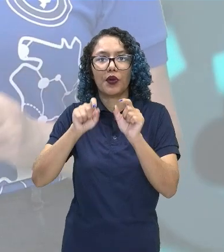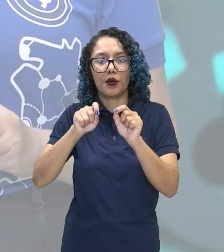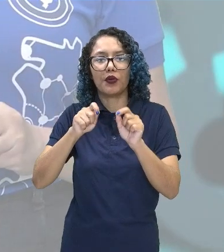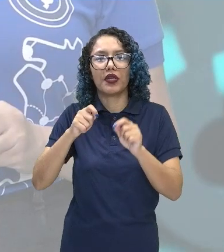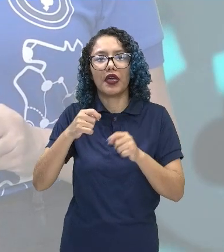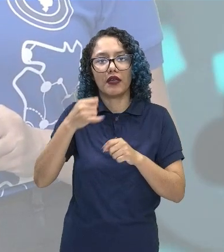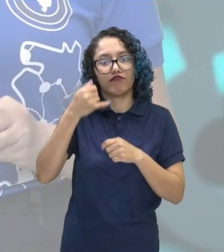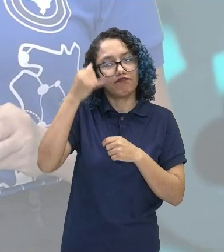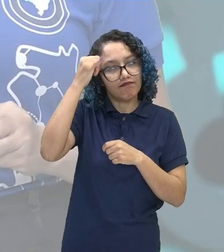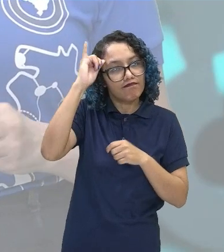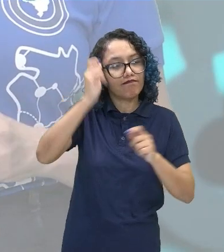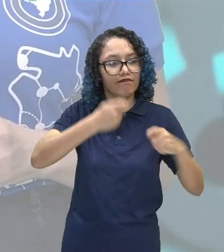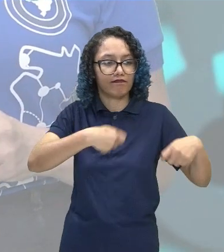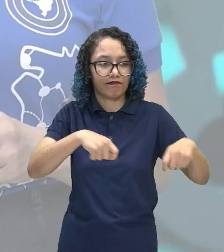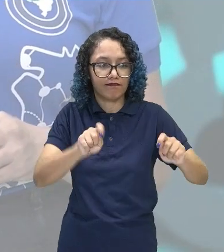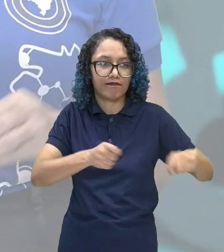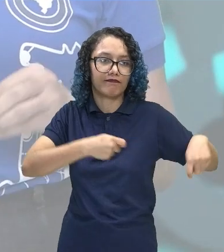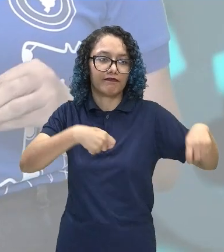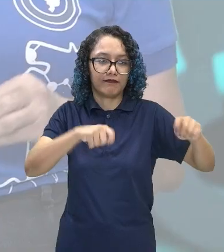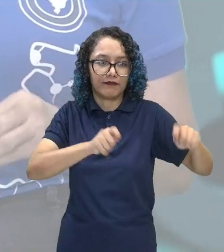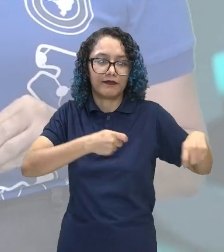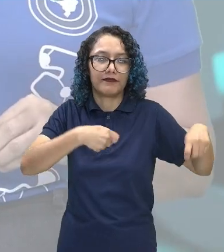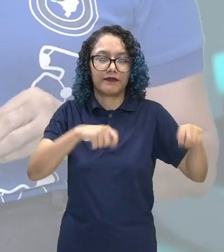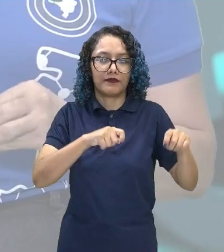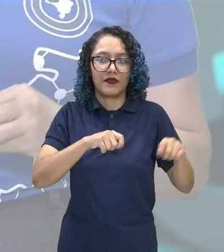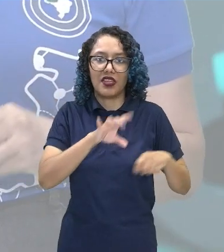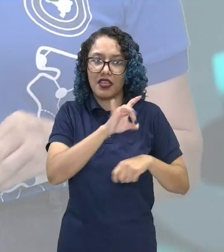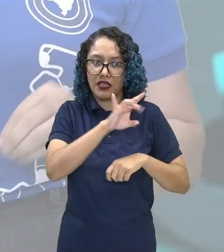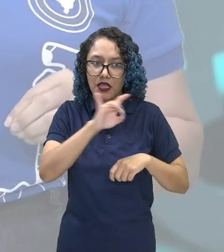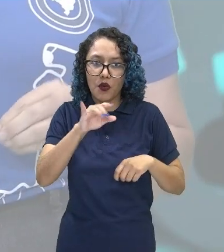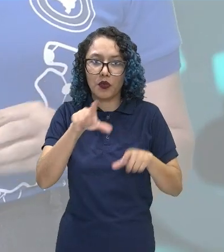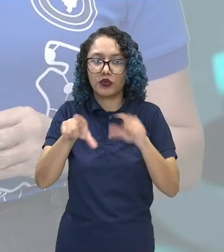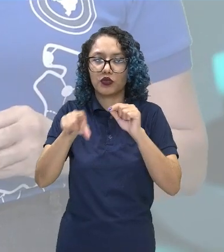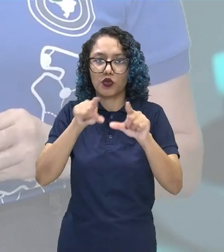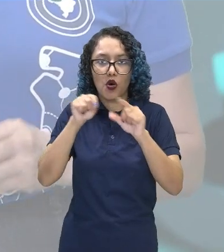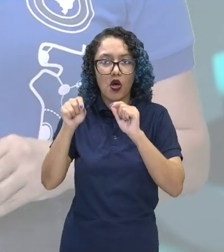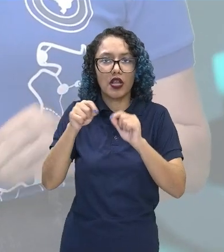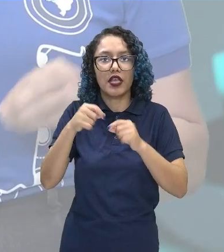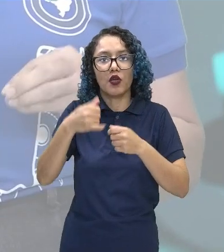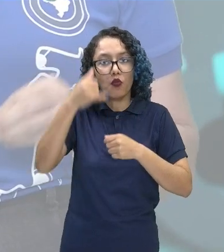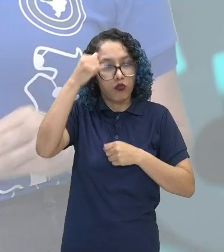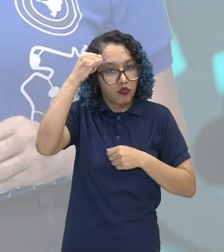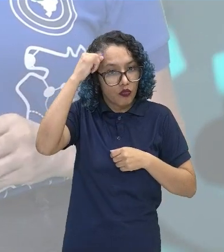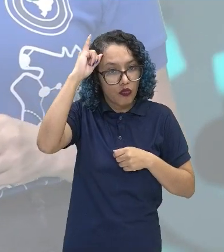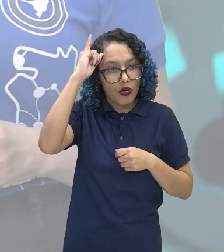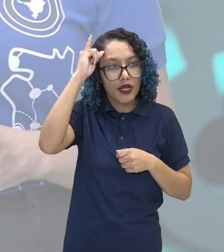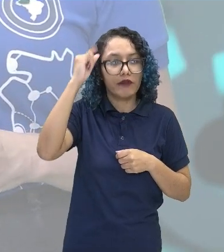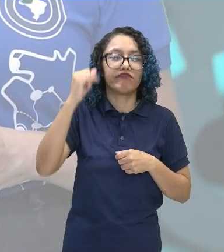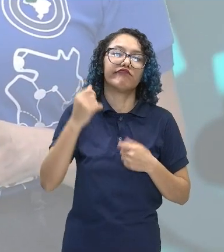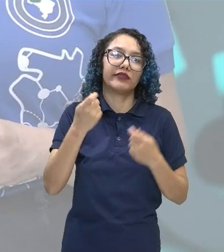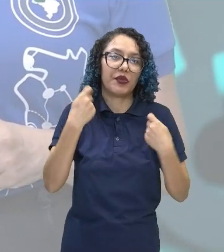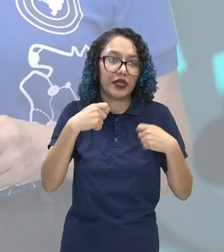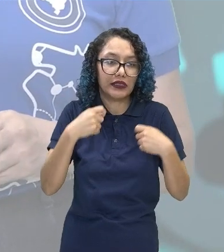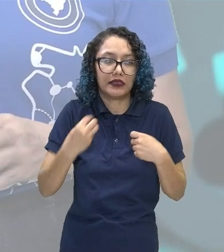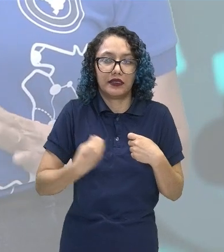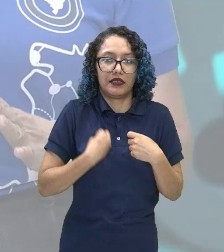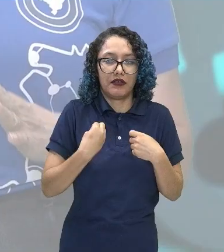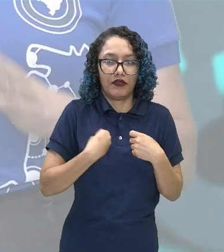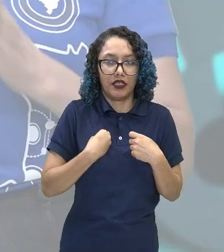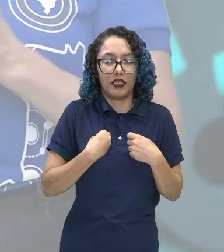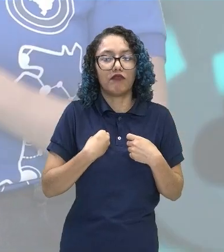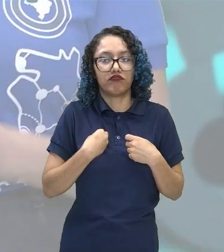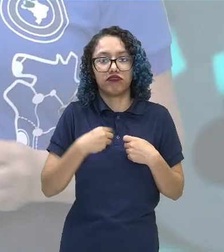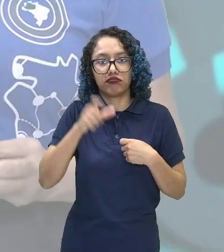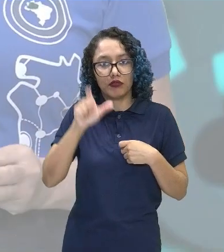toureiro. Cada um escolhe o touro que quiser na vida. o toureiro escolheu o próprio